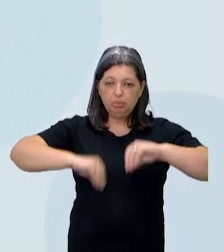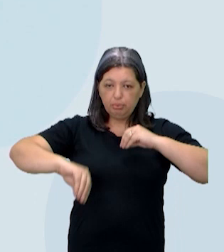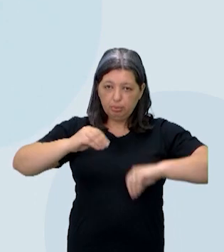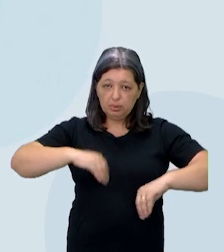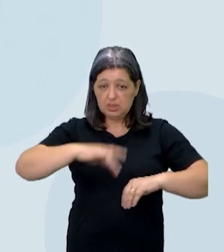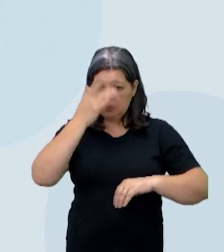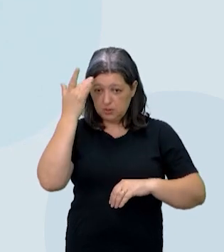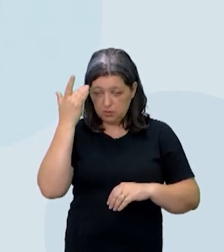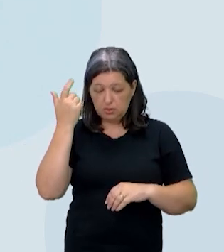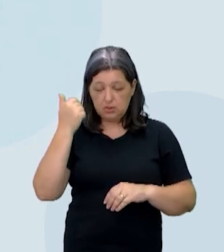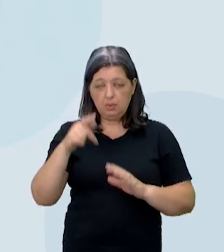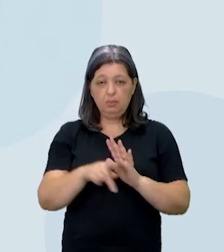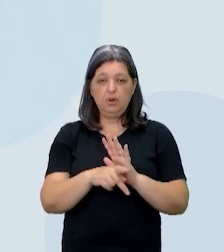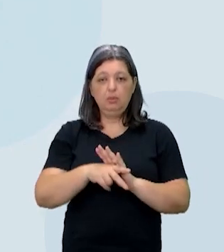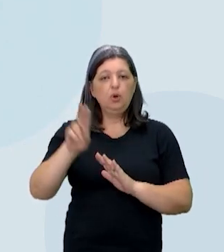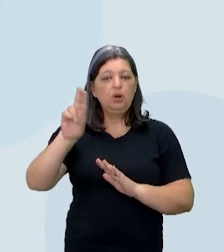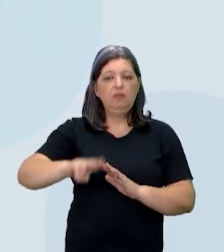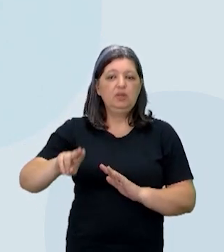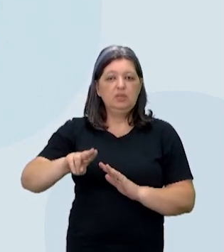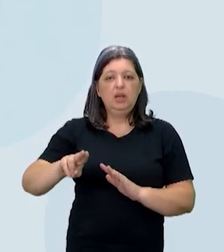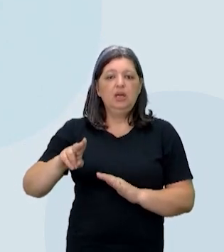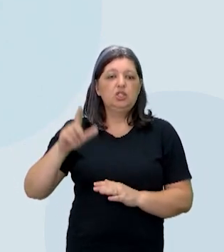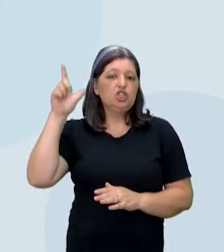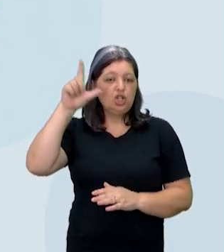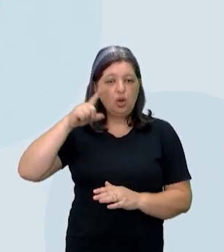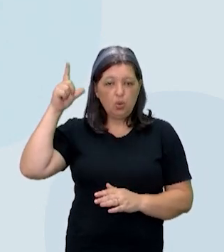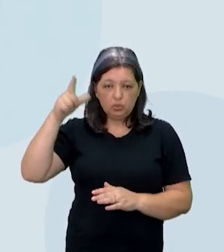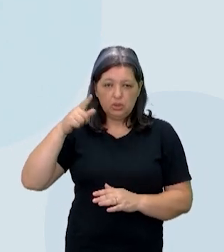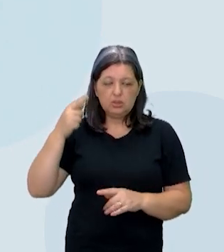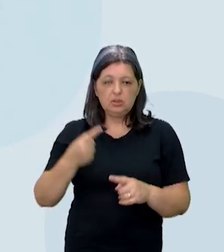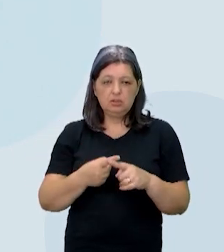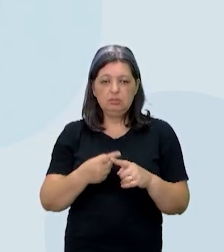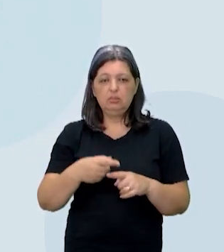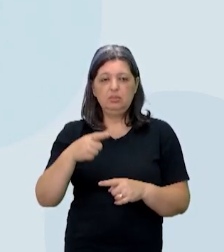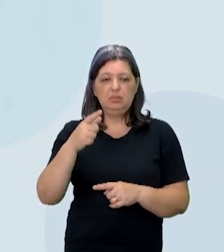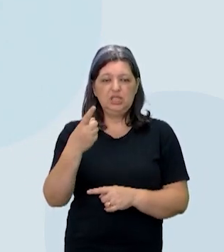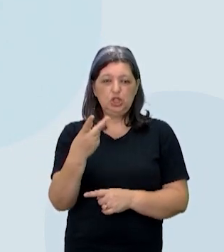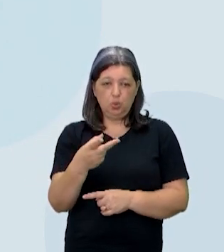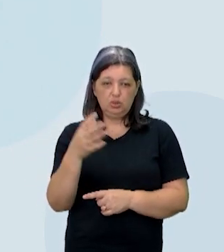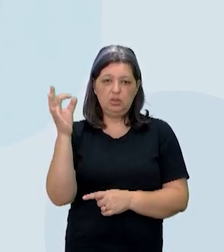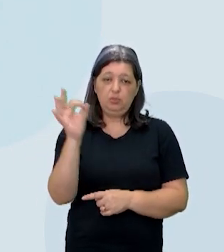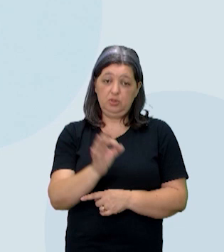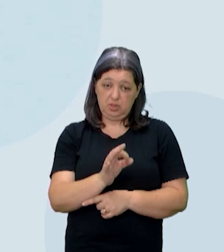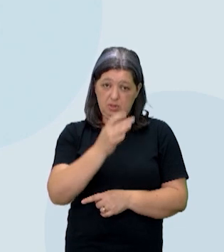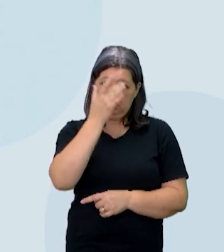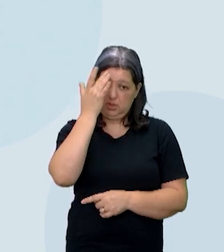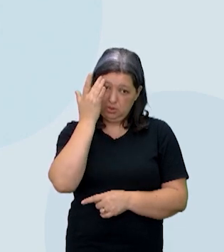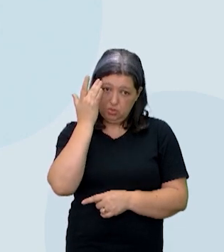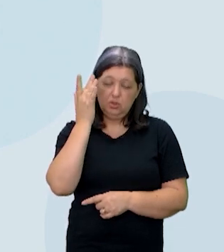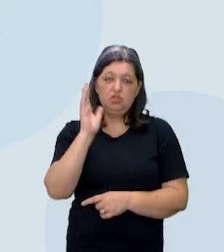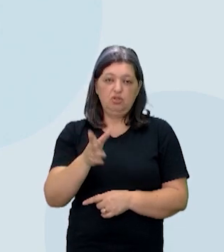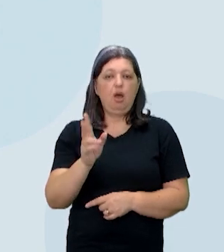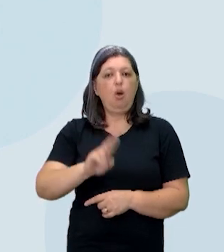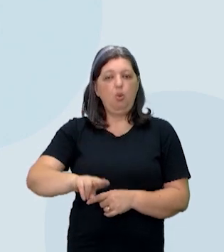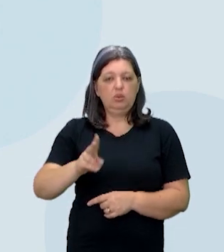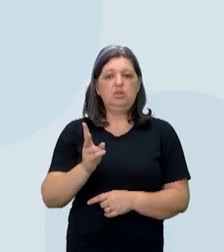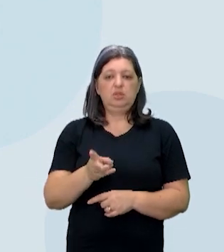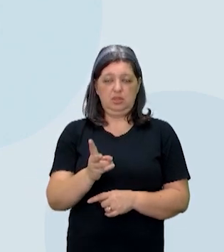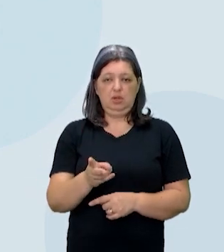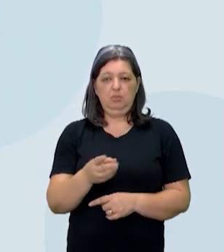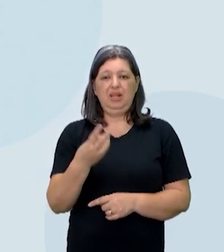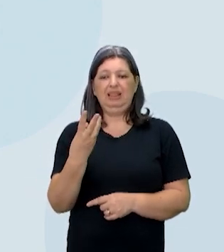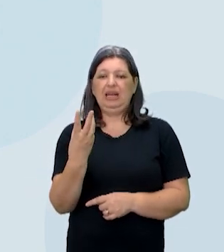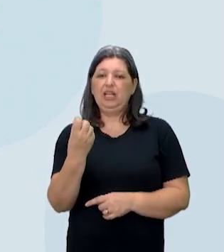de Londres, 12% dos usuários considerados moderados e 38% dos que